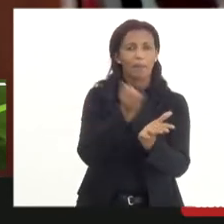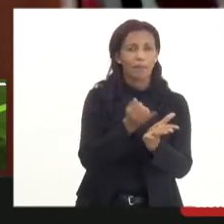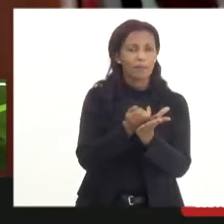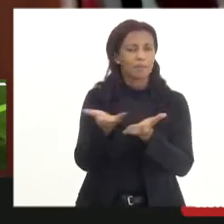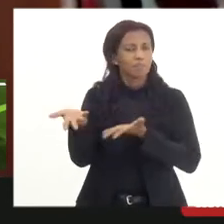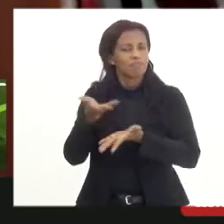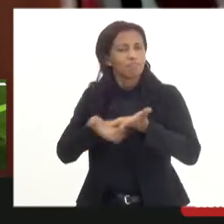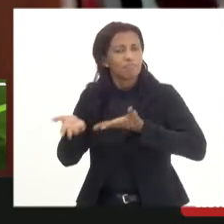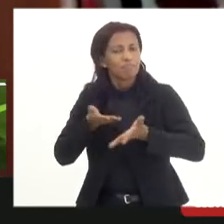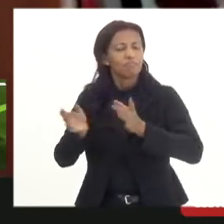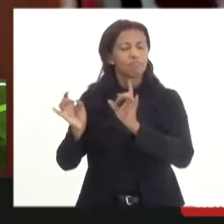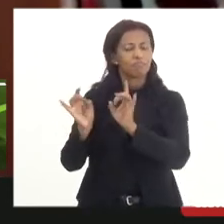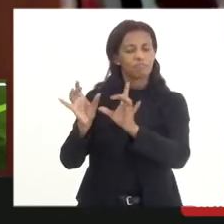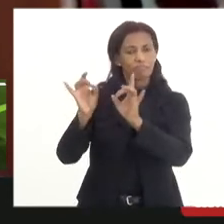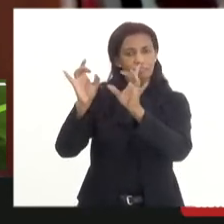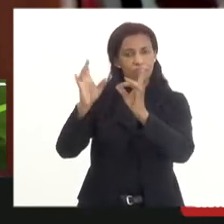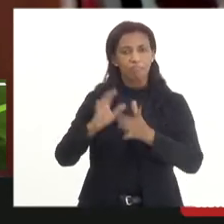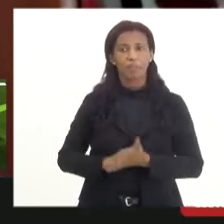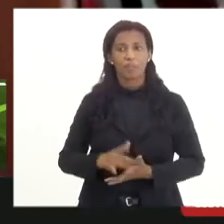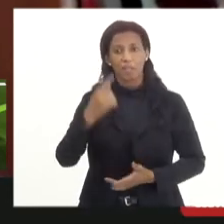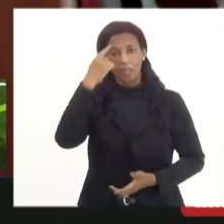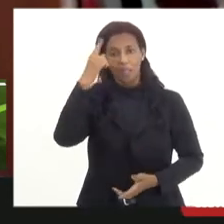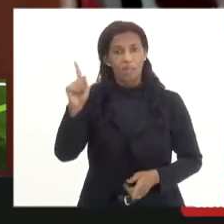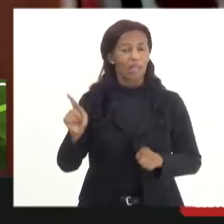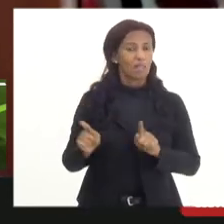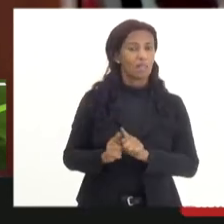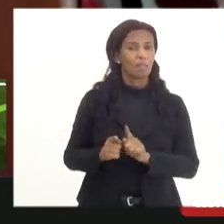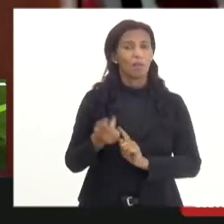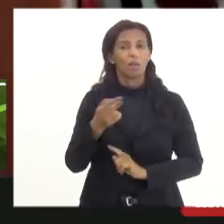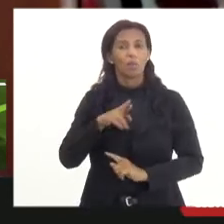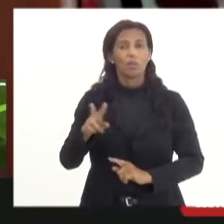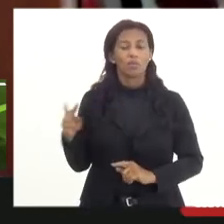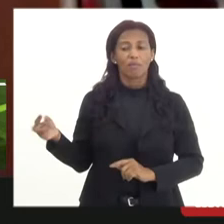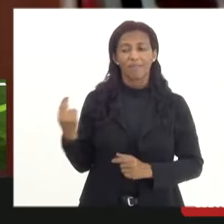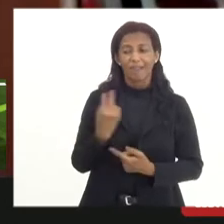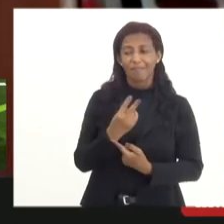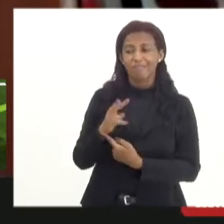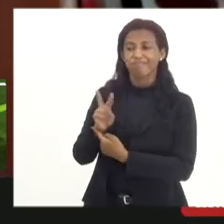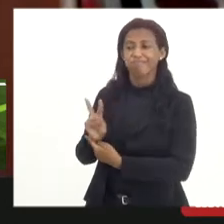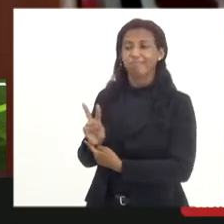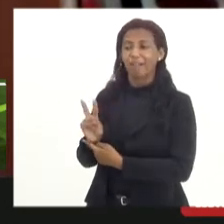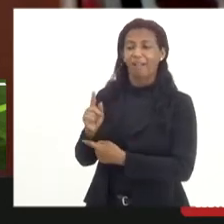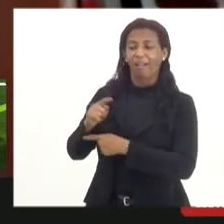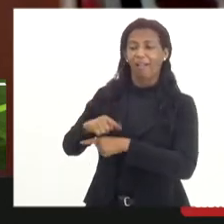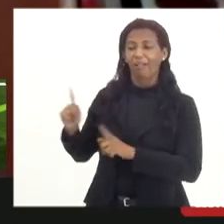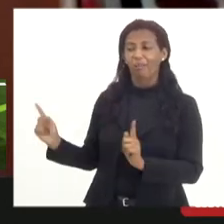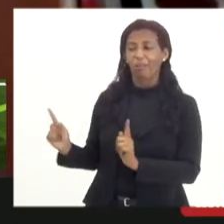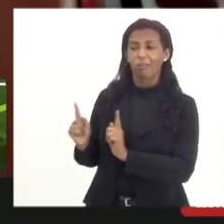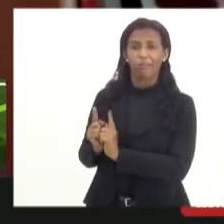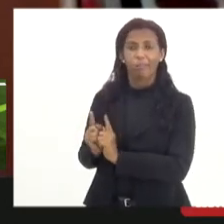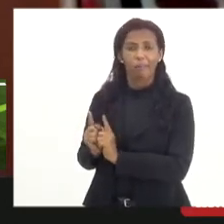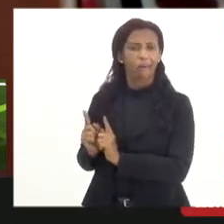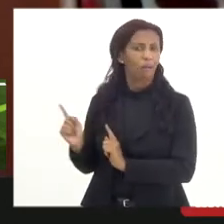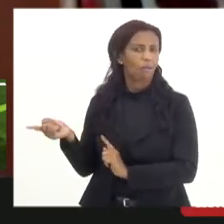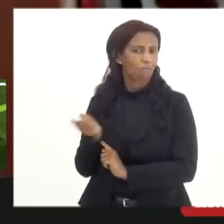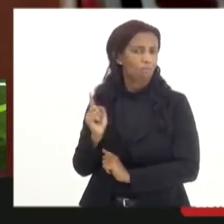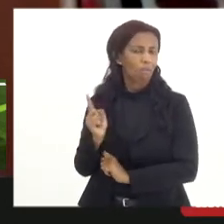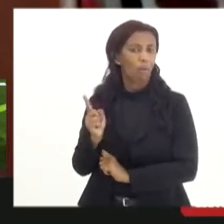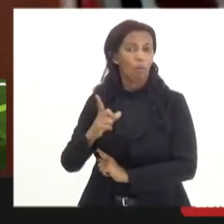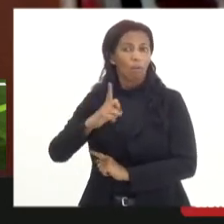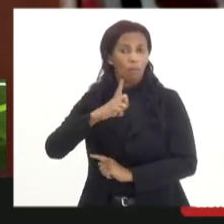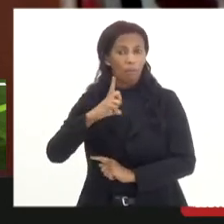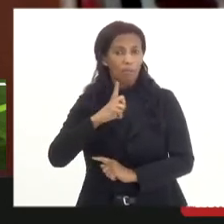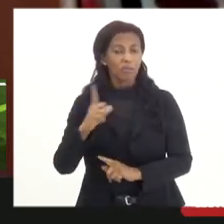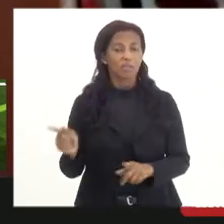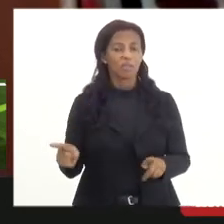participações especiais. E a ideia também é não ficar no olhar apenas de curto prazo, né? Mas tendo, quer